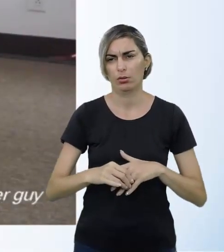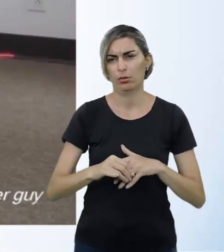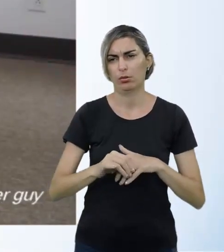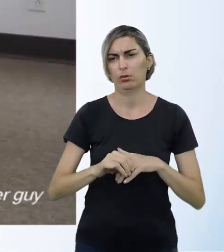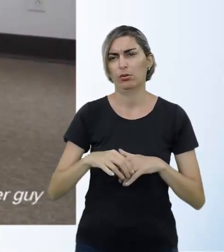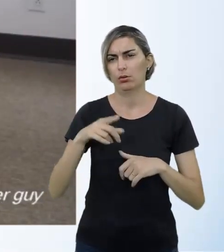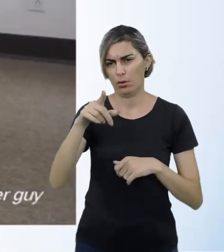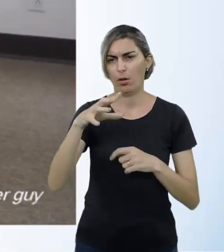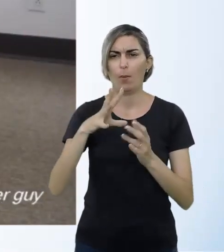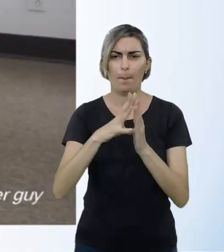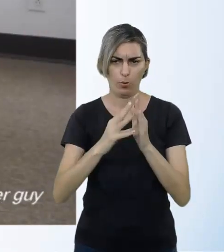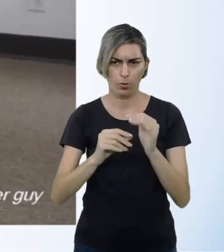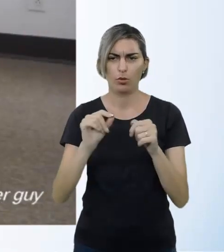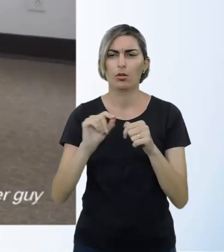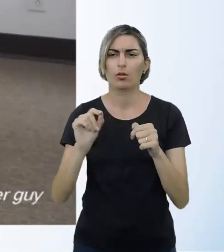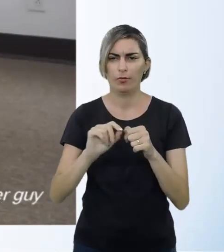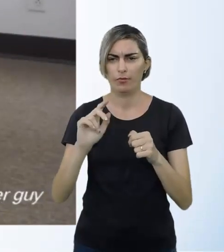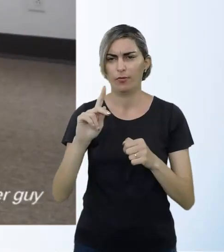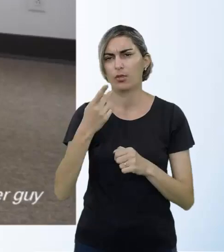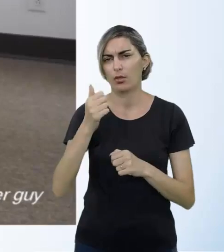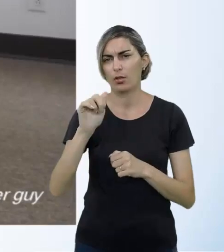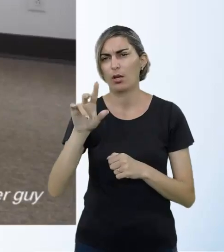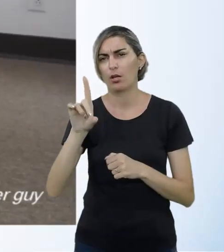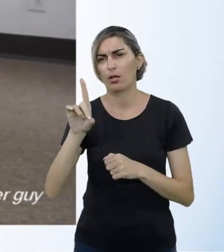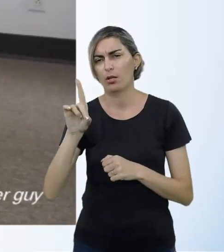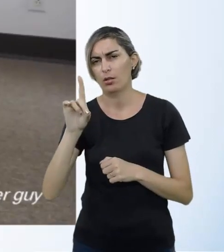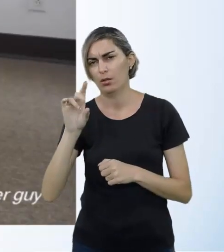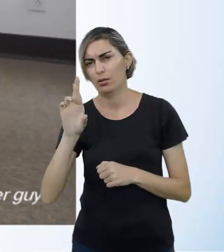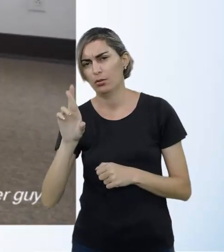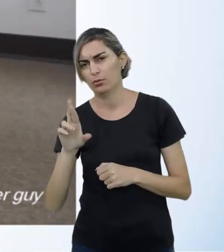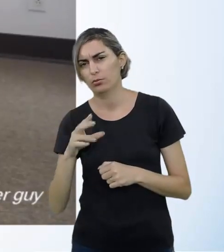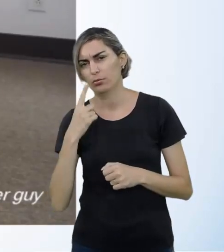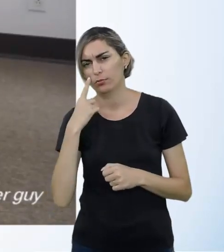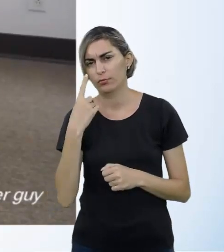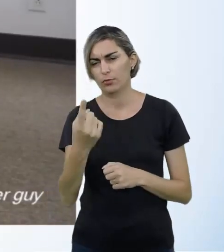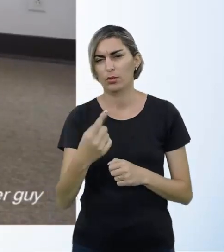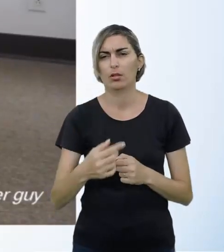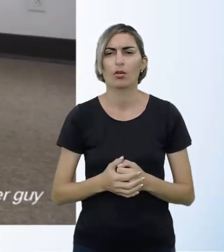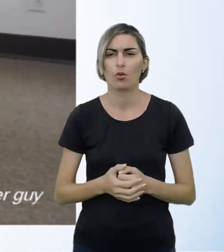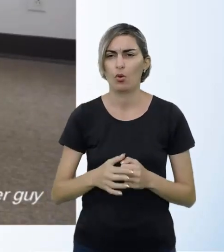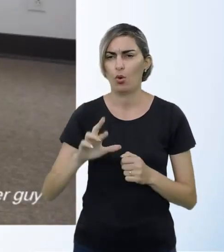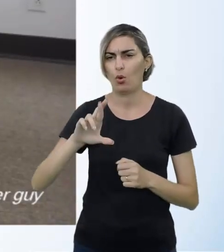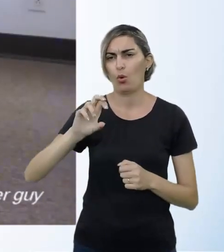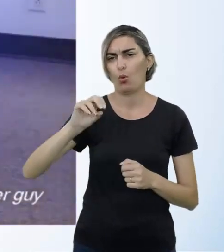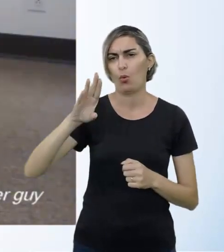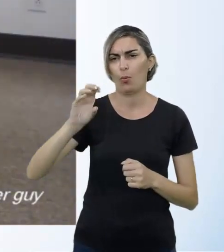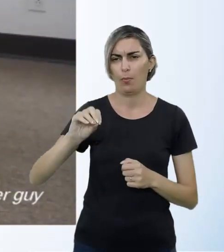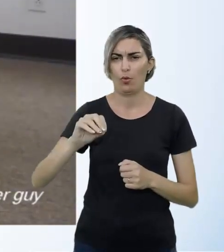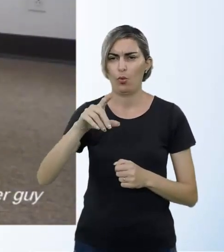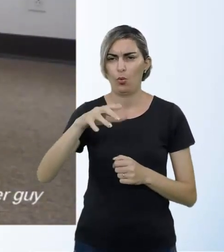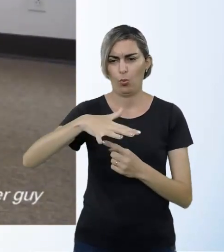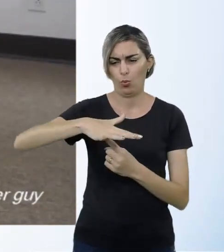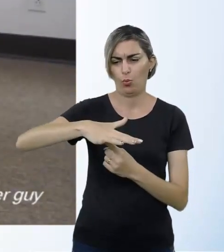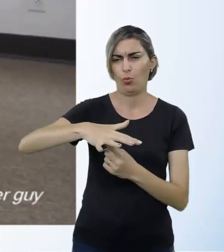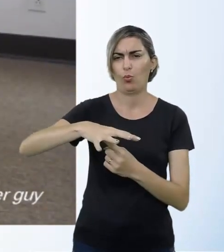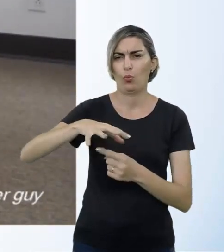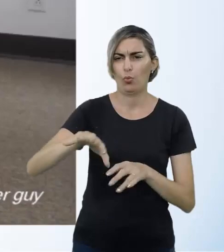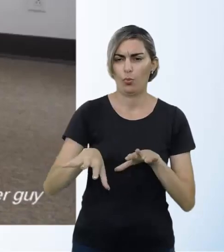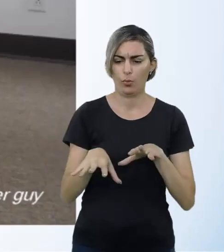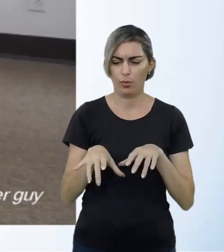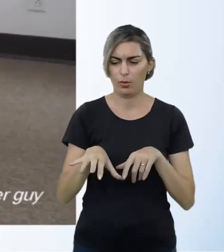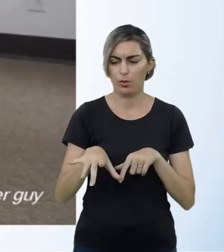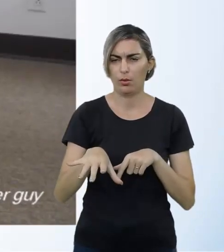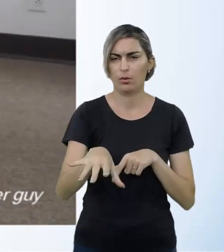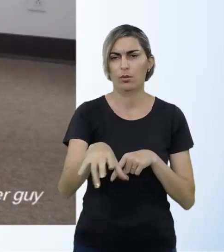um aeromodelo feito com Arduino, tá? Baseado no Arduino. Aqui nós temos um robô aranha com mira laser